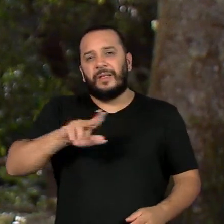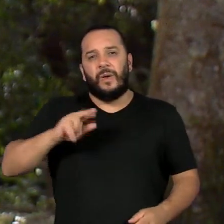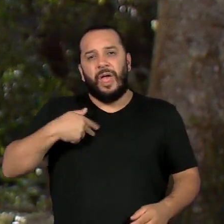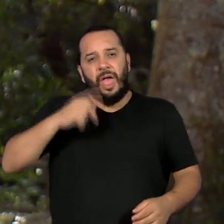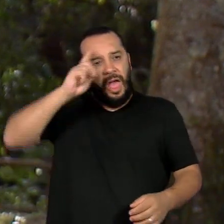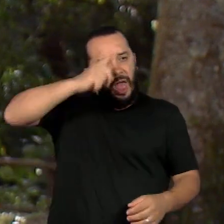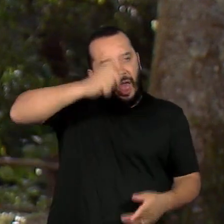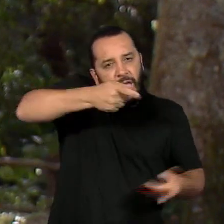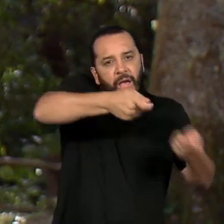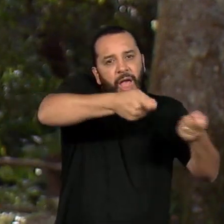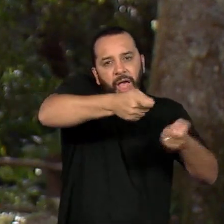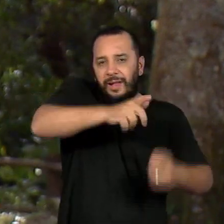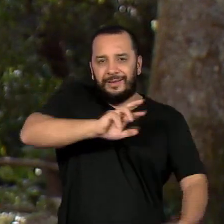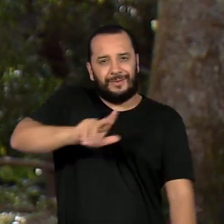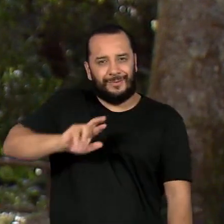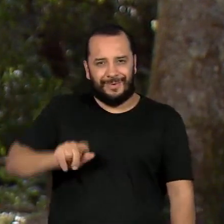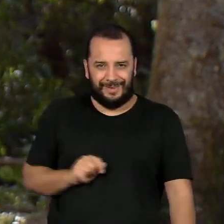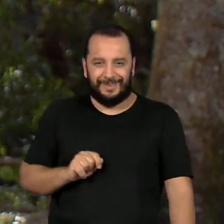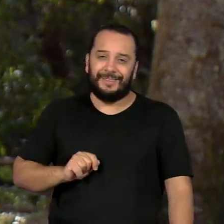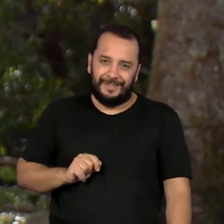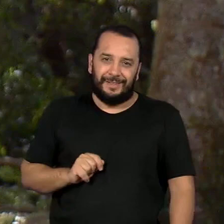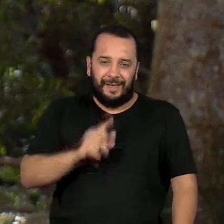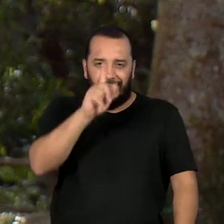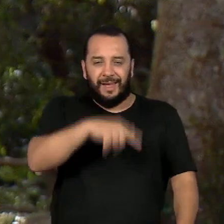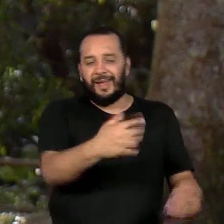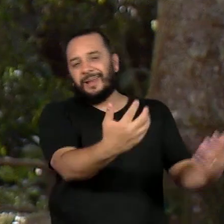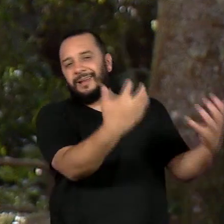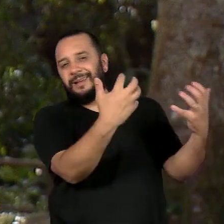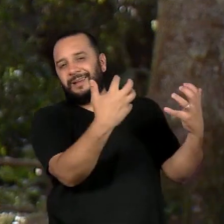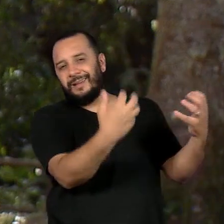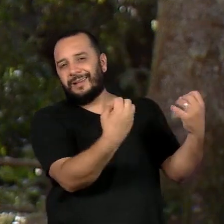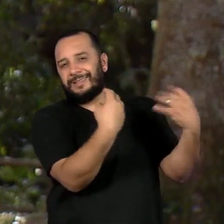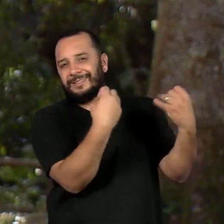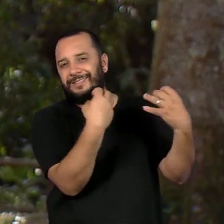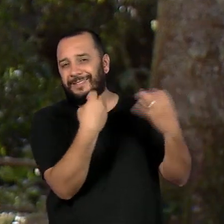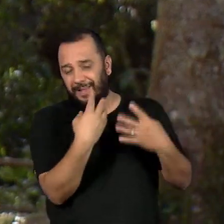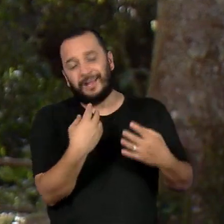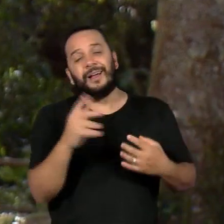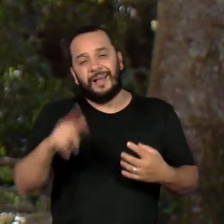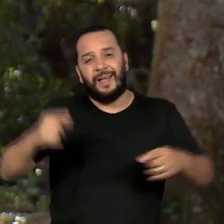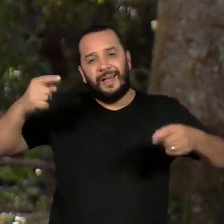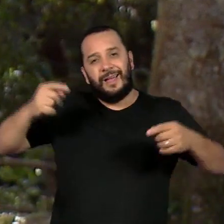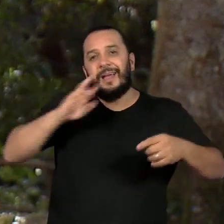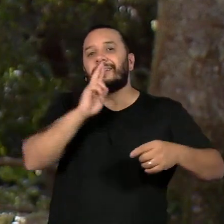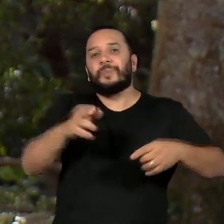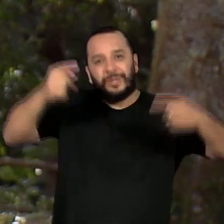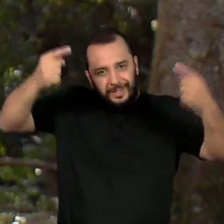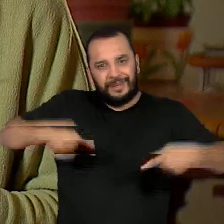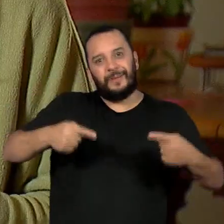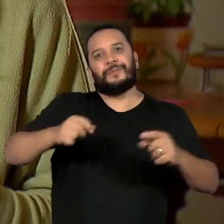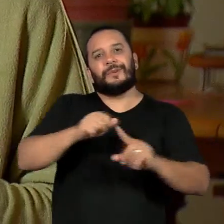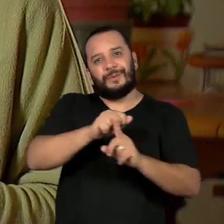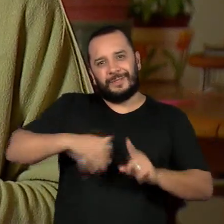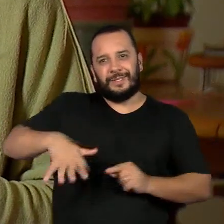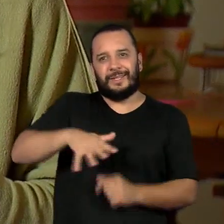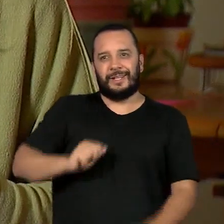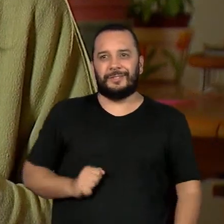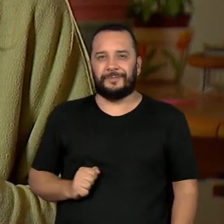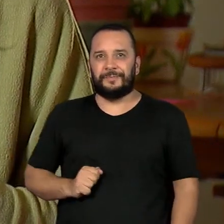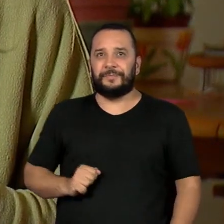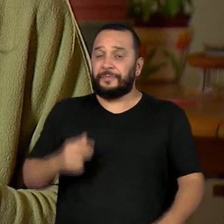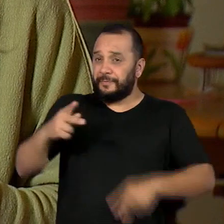área acreditam que pode estar aí a resposta para alguns dos maiores desafios da humanidade. As